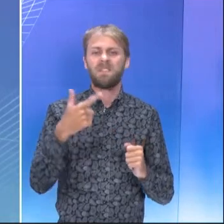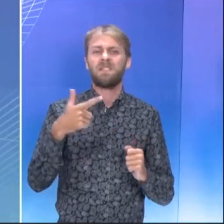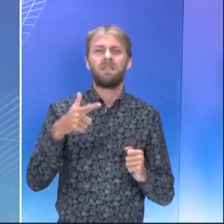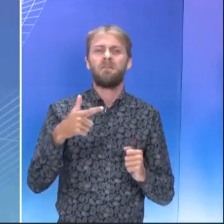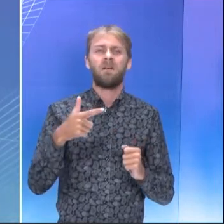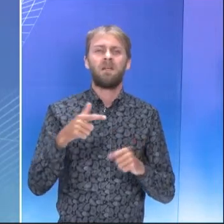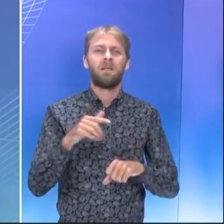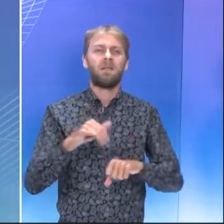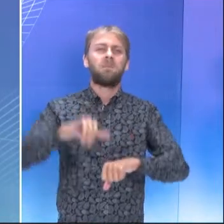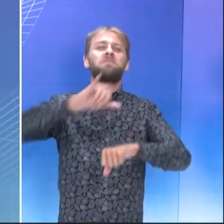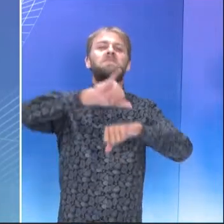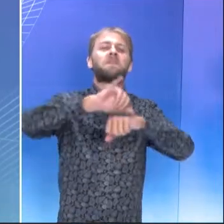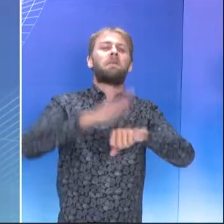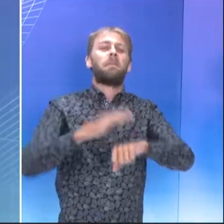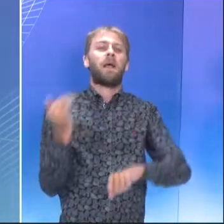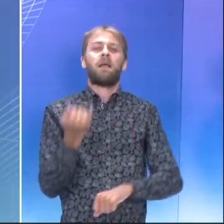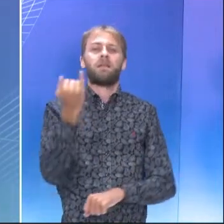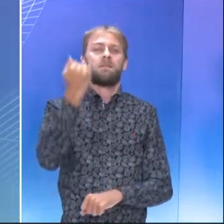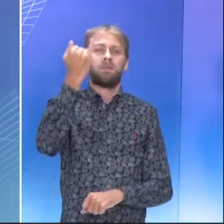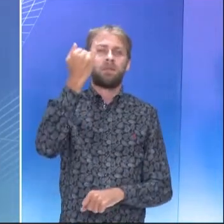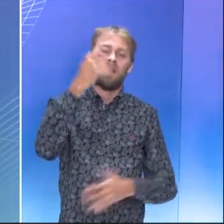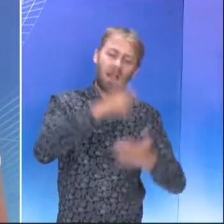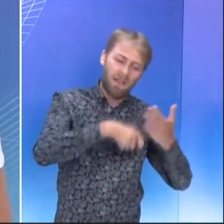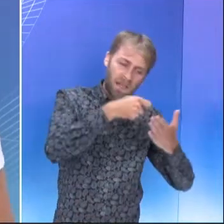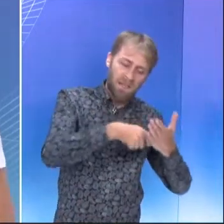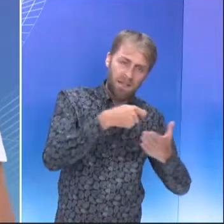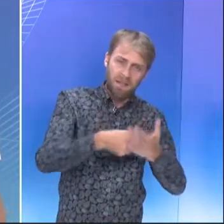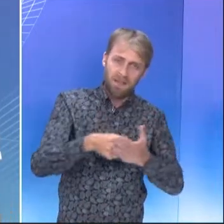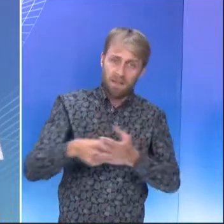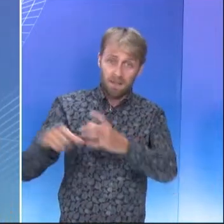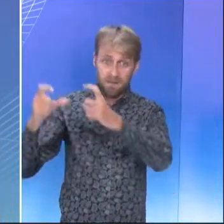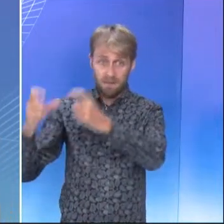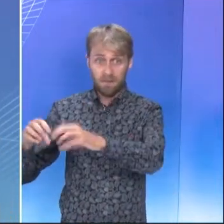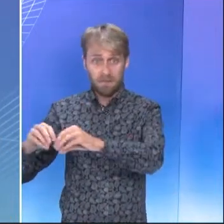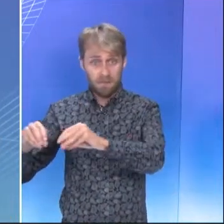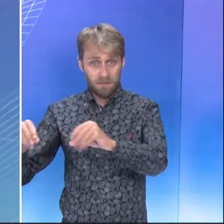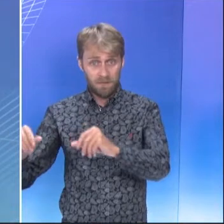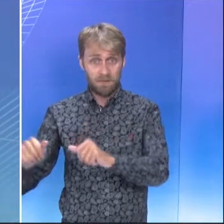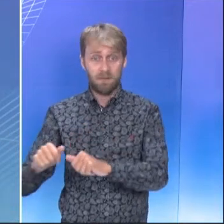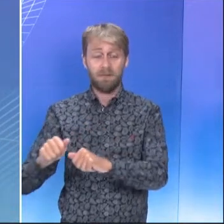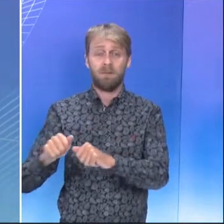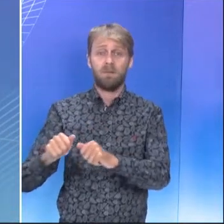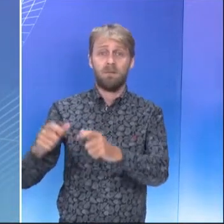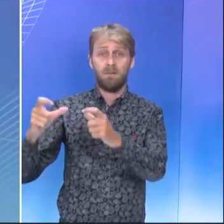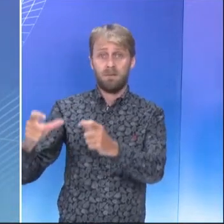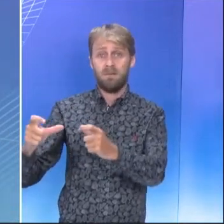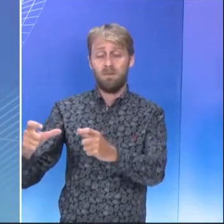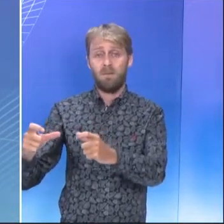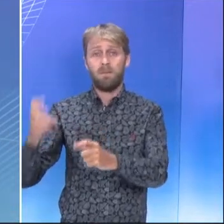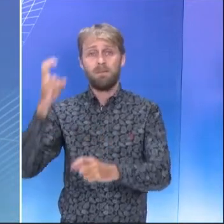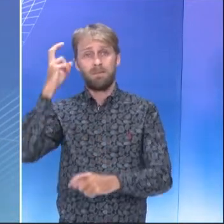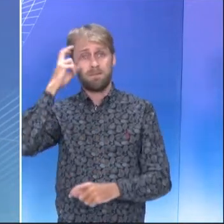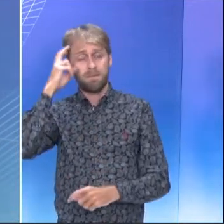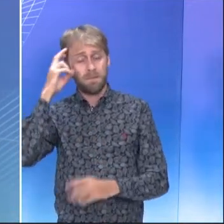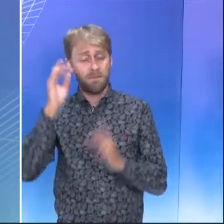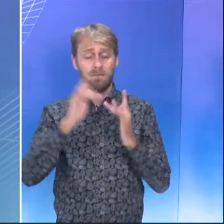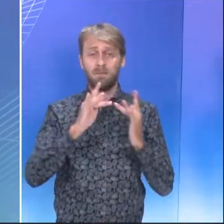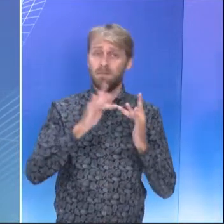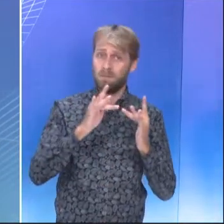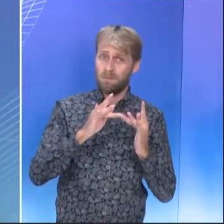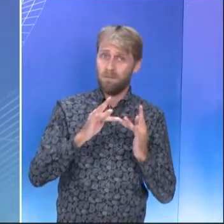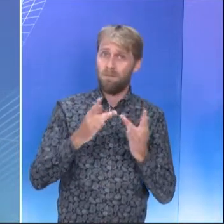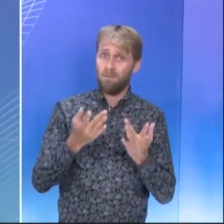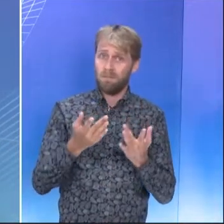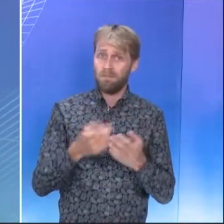questão principal da reivindicação de território, que é o espaço, em relação à cultura, a